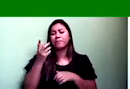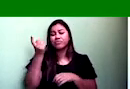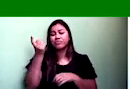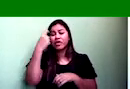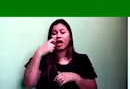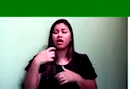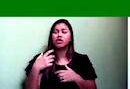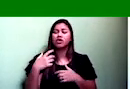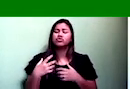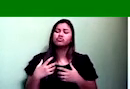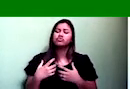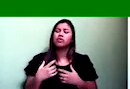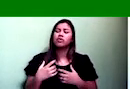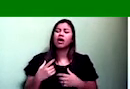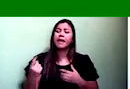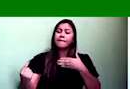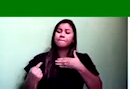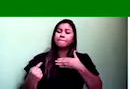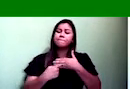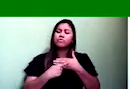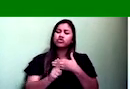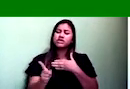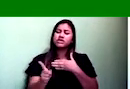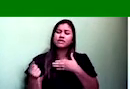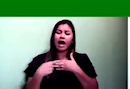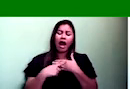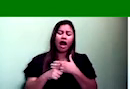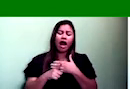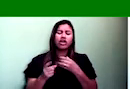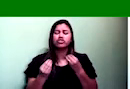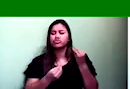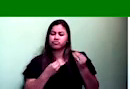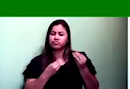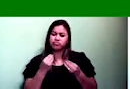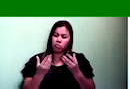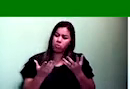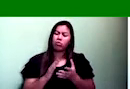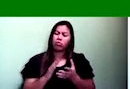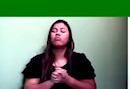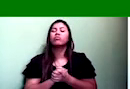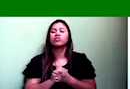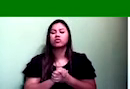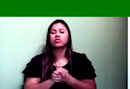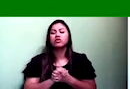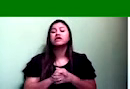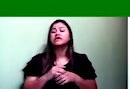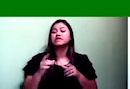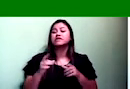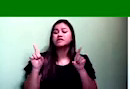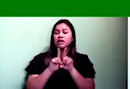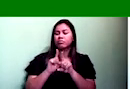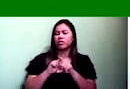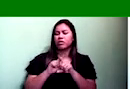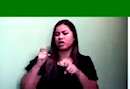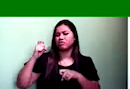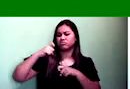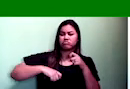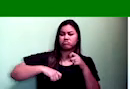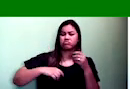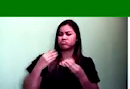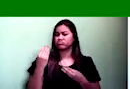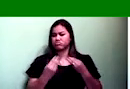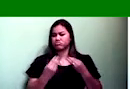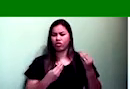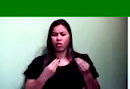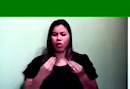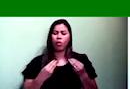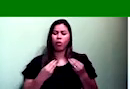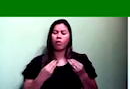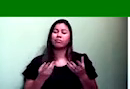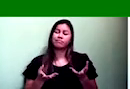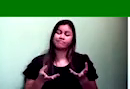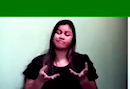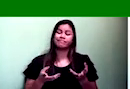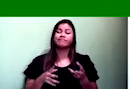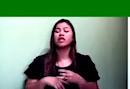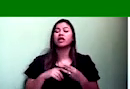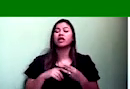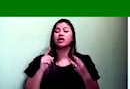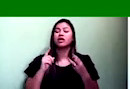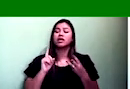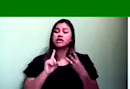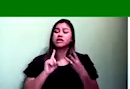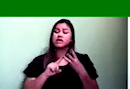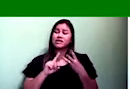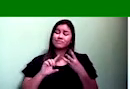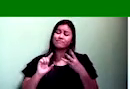imunidade da pessoa nesse contato sexual e a capacidade dela contrair ou não a doença. E as doenças